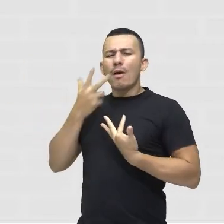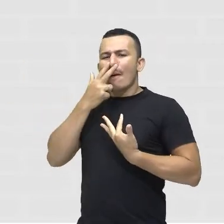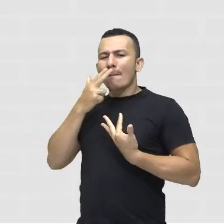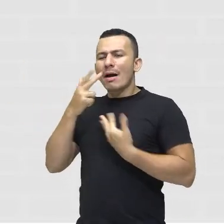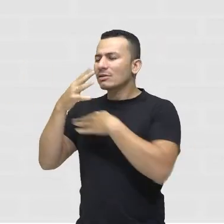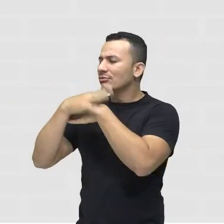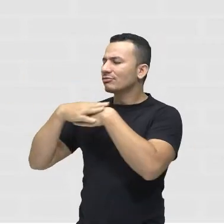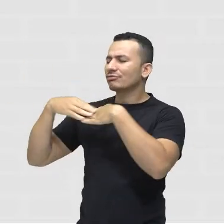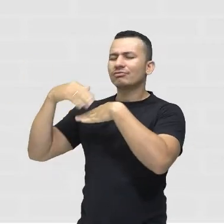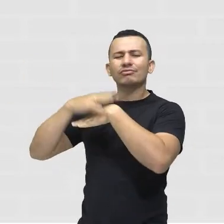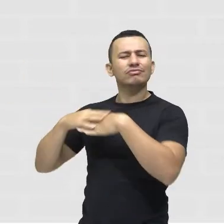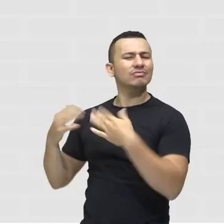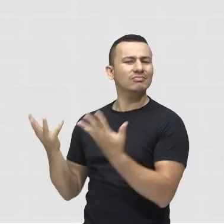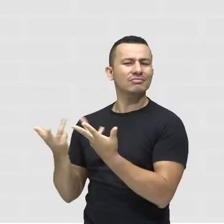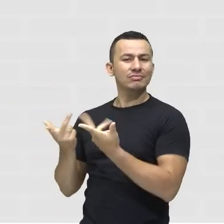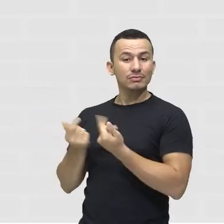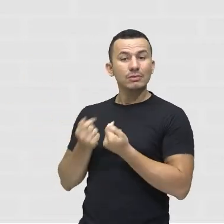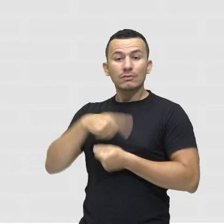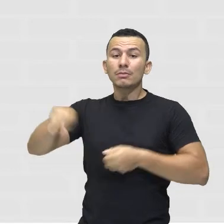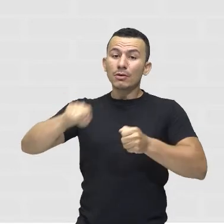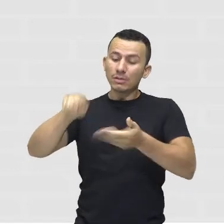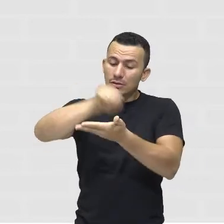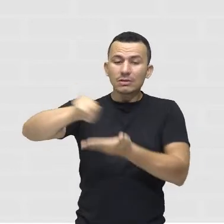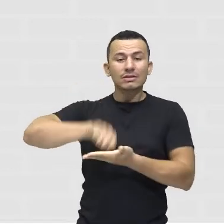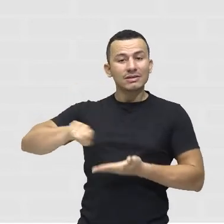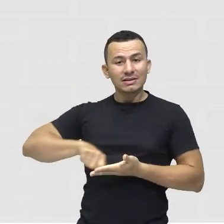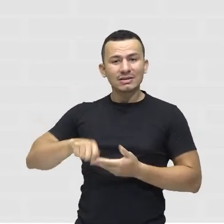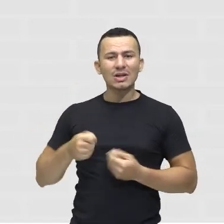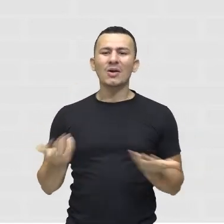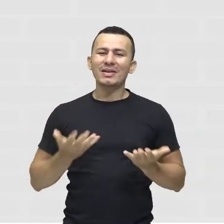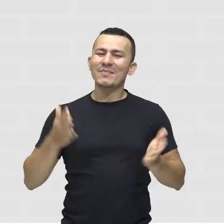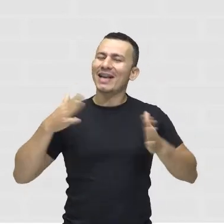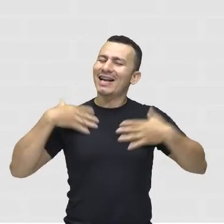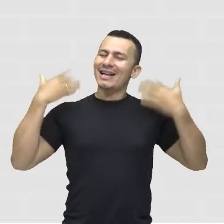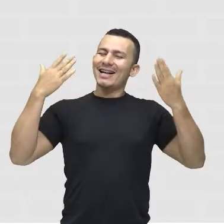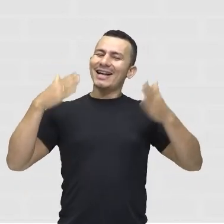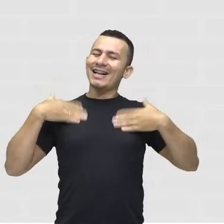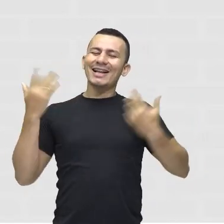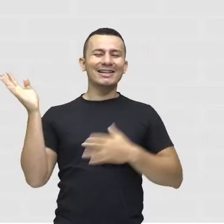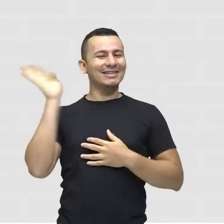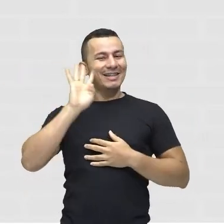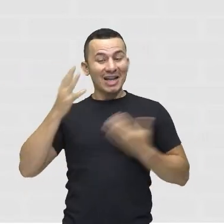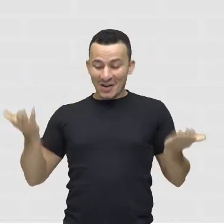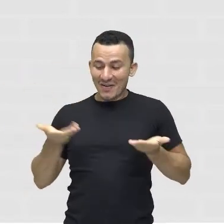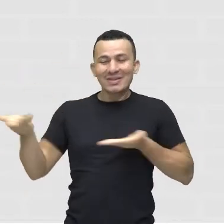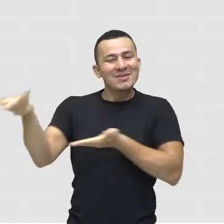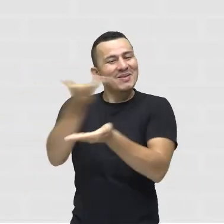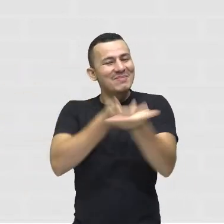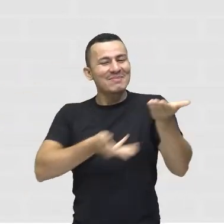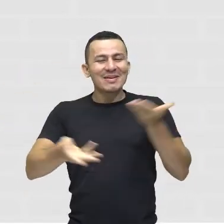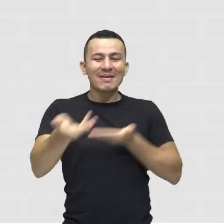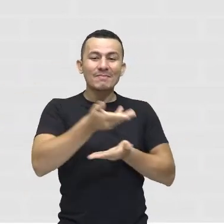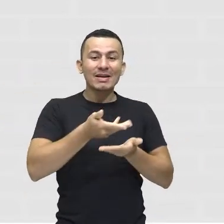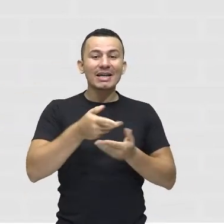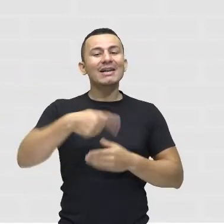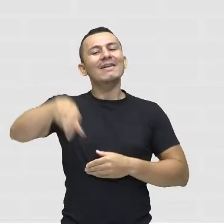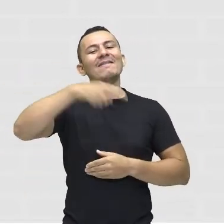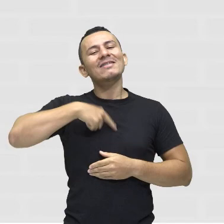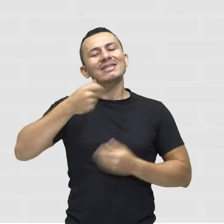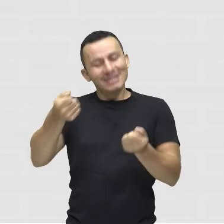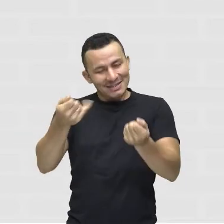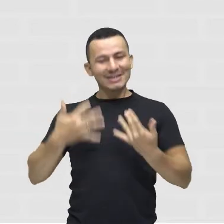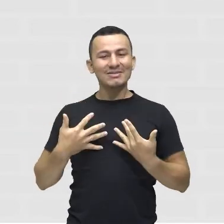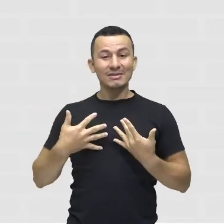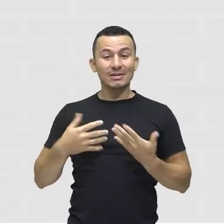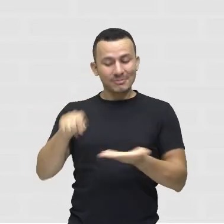foi tão fantástica. Pronto, né? E divertido compartilhar esse momento com ele. Como que foi isso para